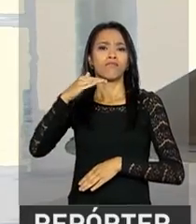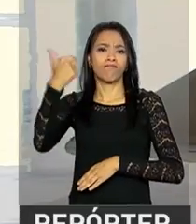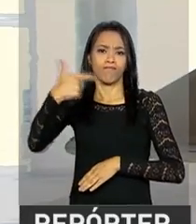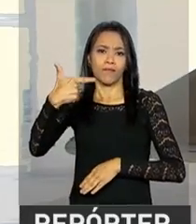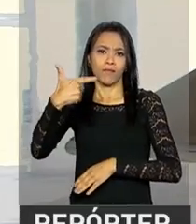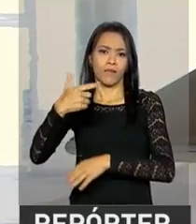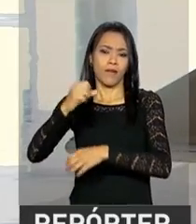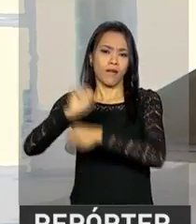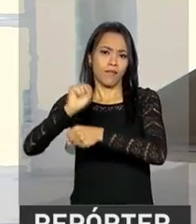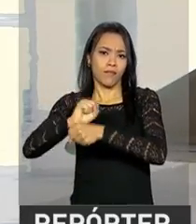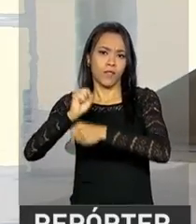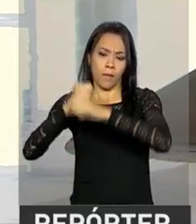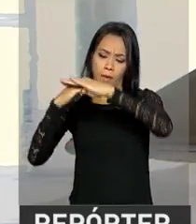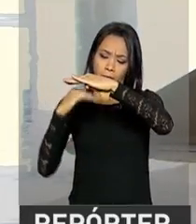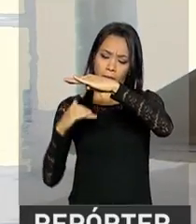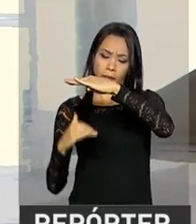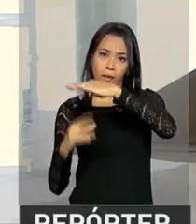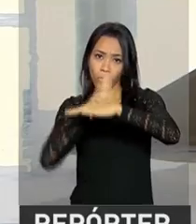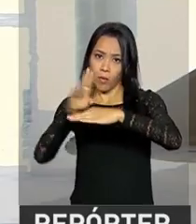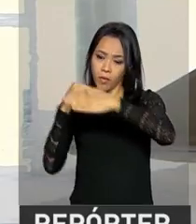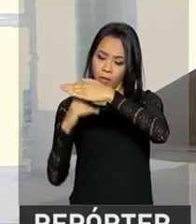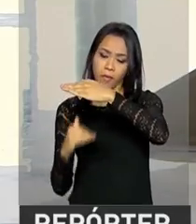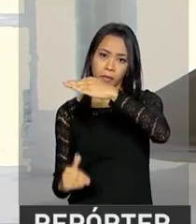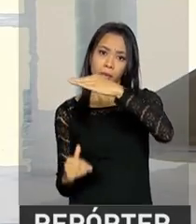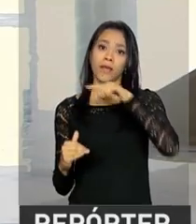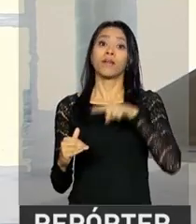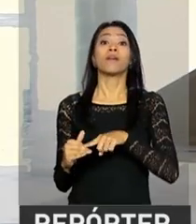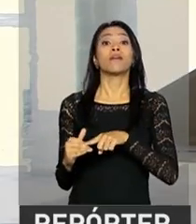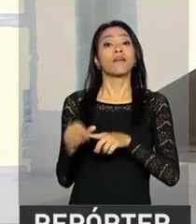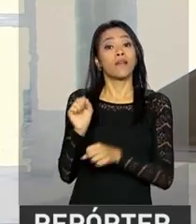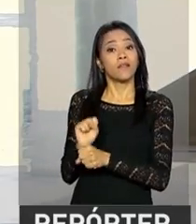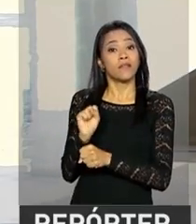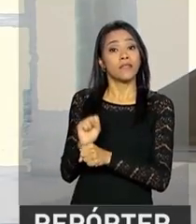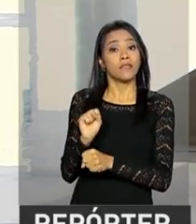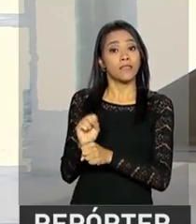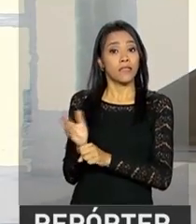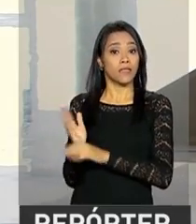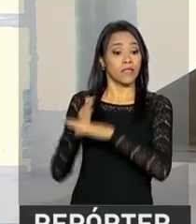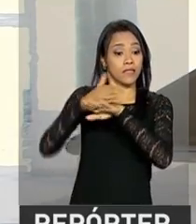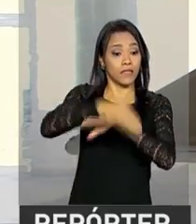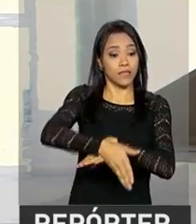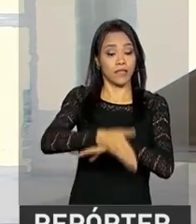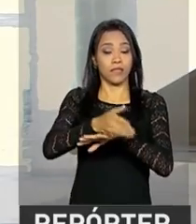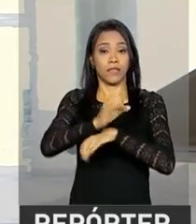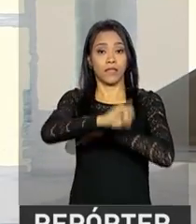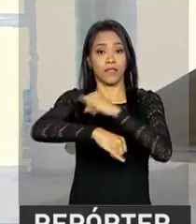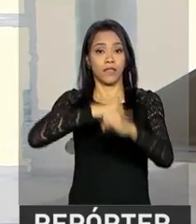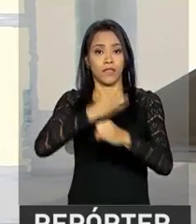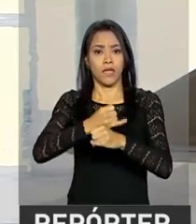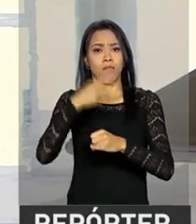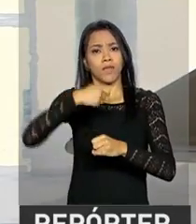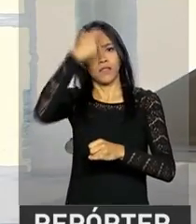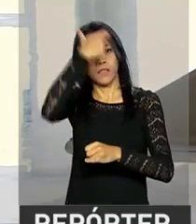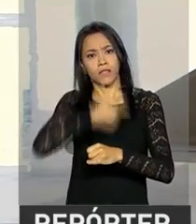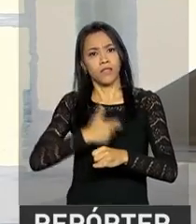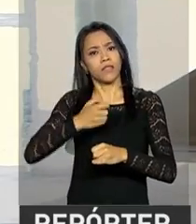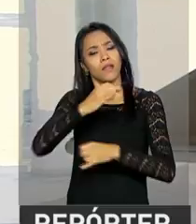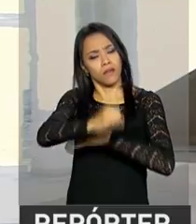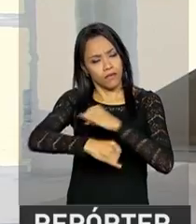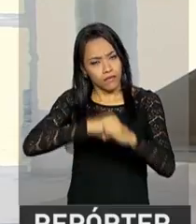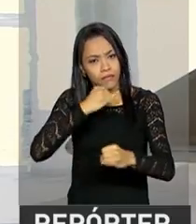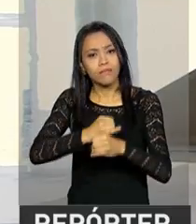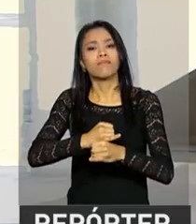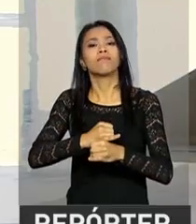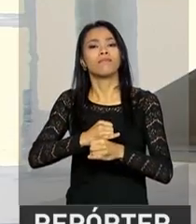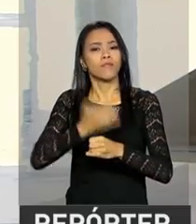unificada da educação superior para eles aderirem à lista de espera do programa O estudante ele deve acessar o